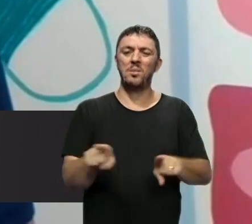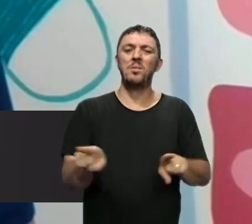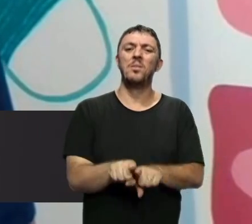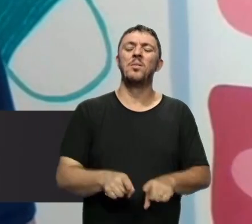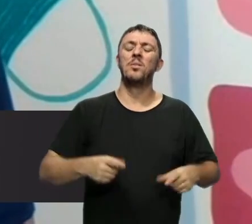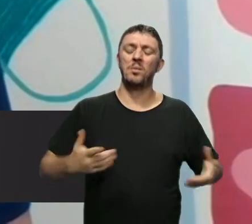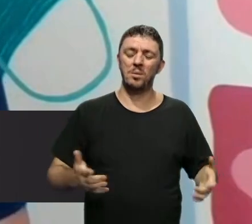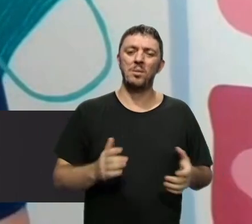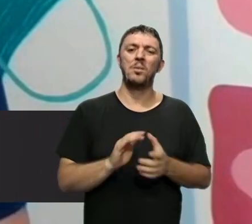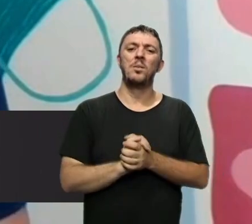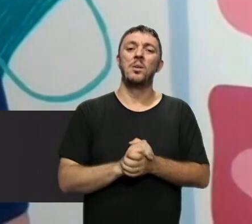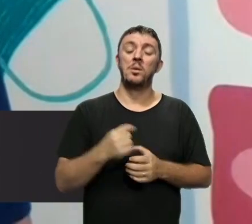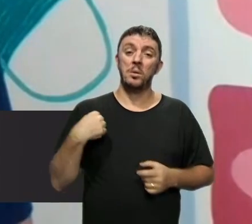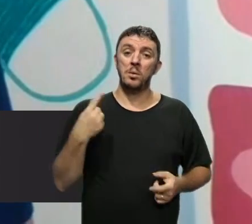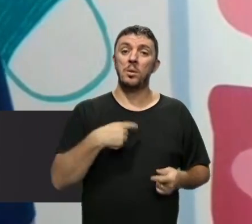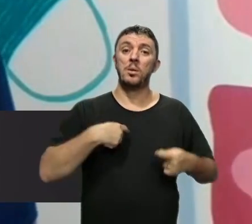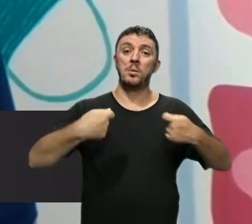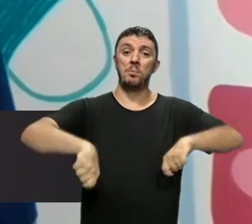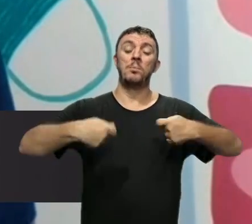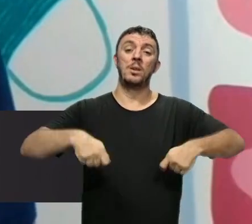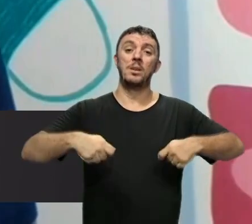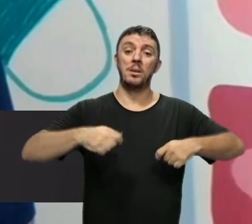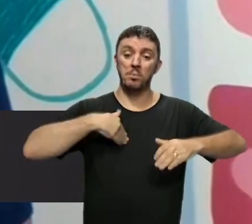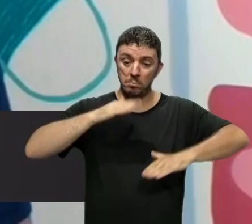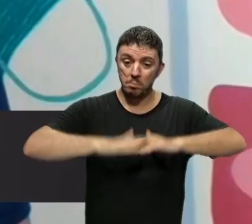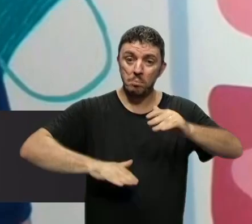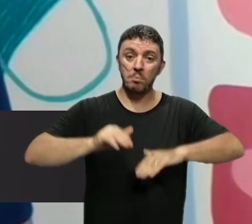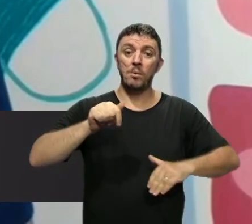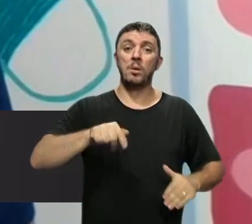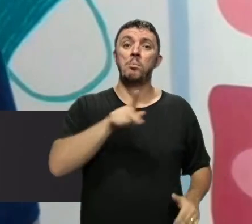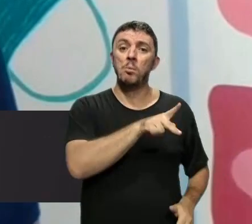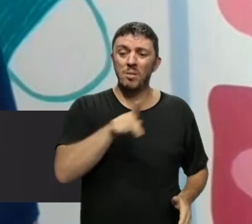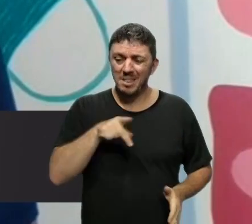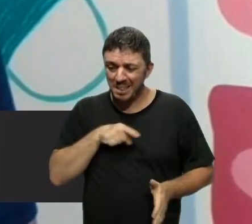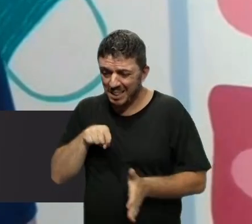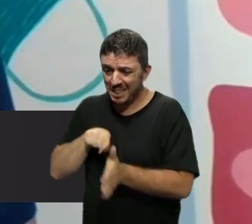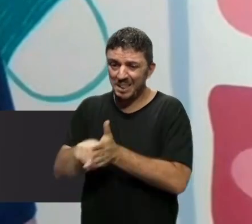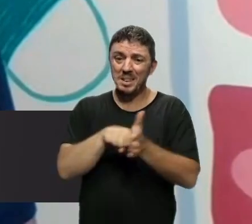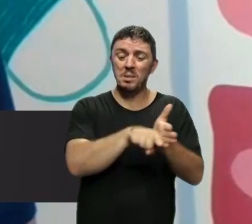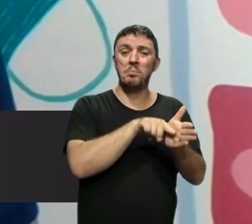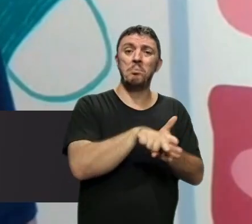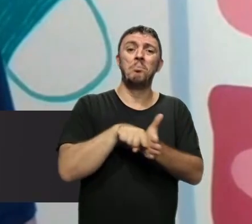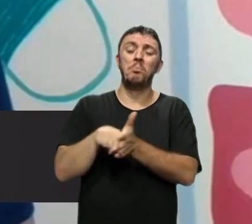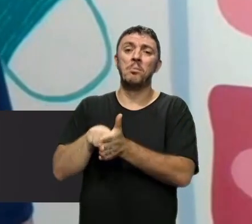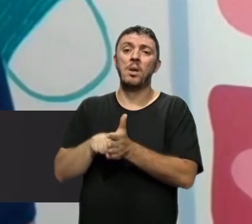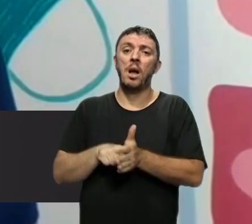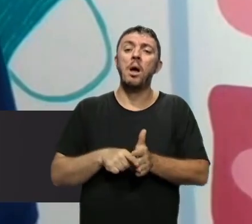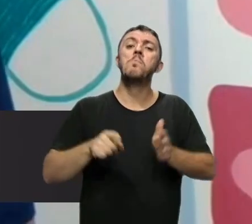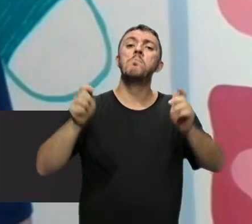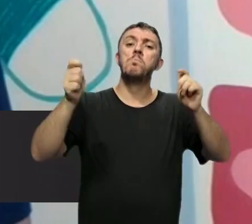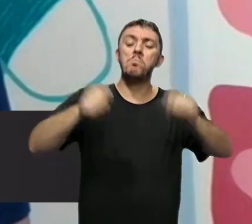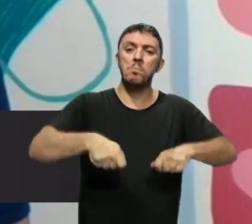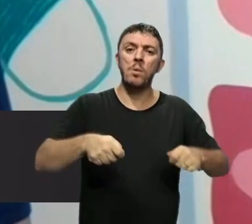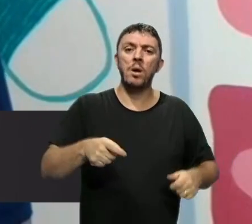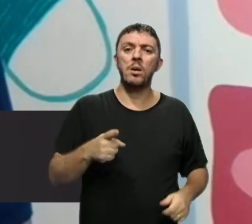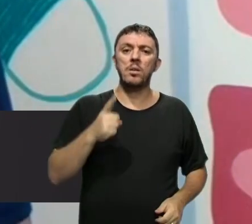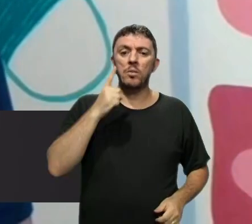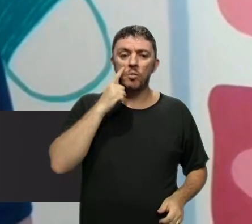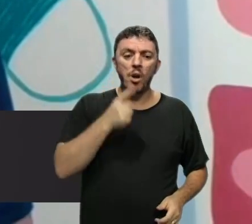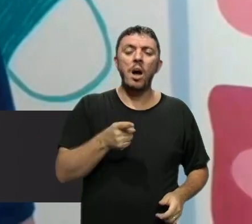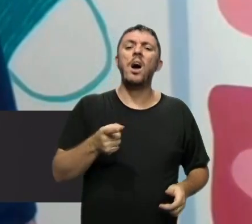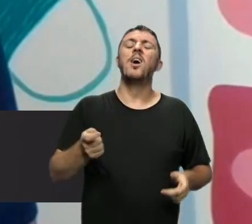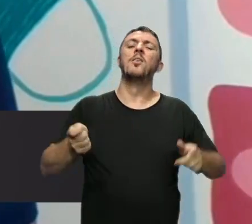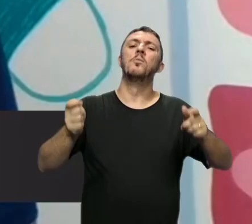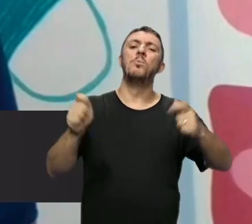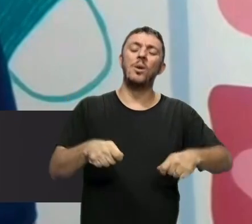gente precisa exercitar esse nosso lugar de professor pesquisador para a gente poder encontrar essas possibilidades